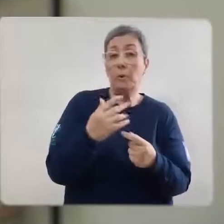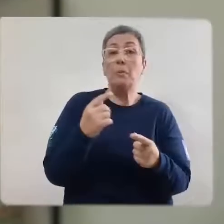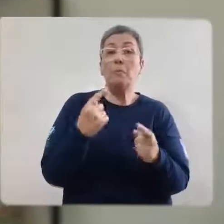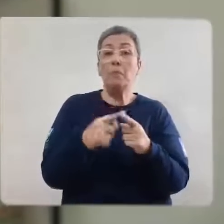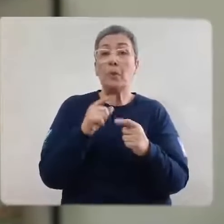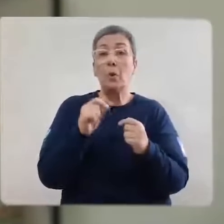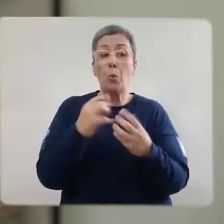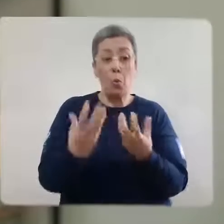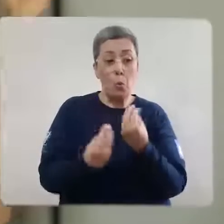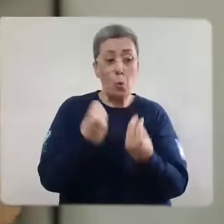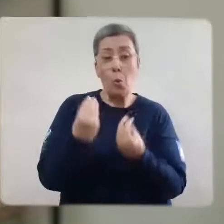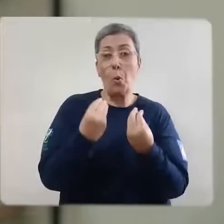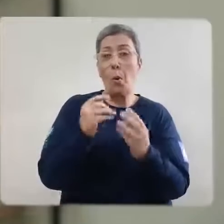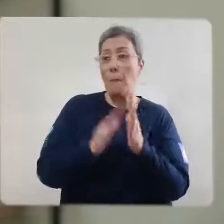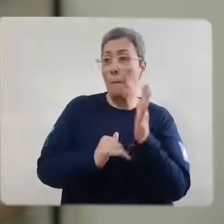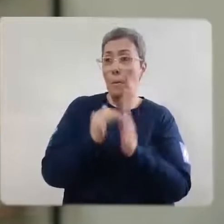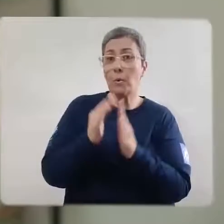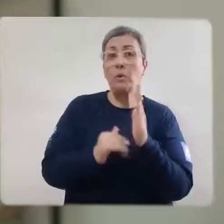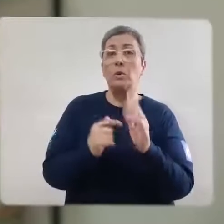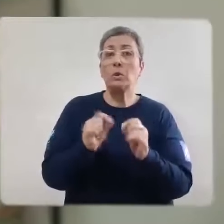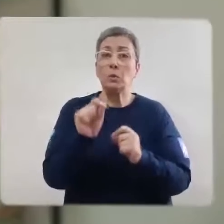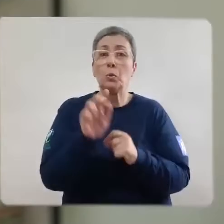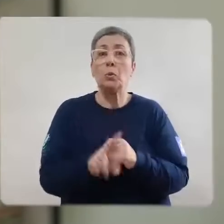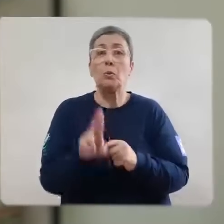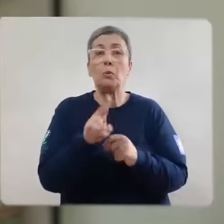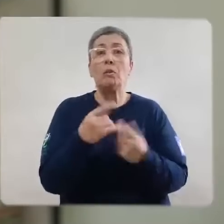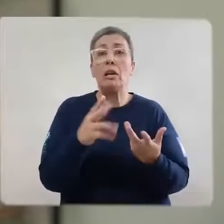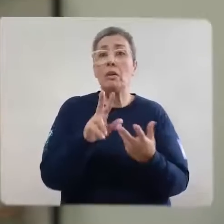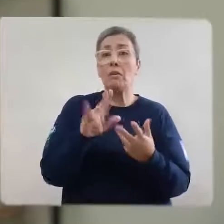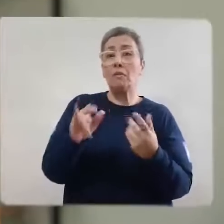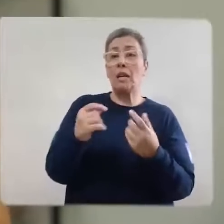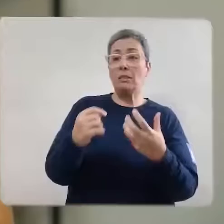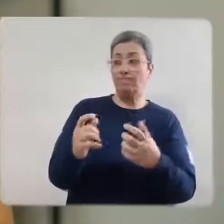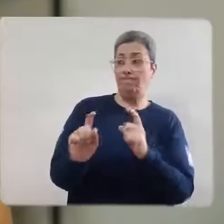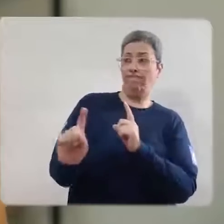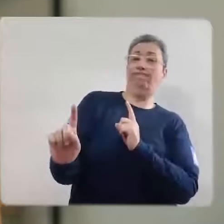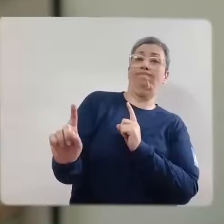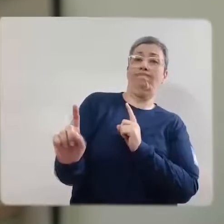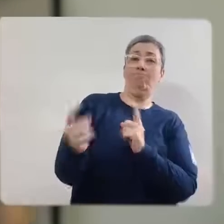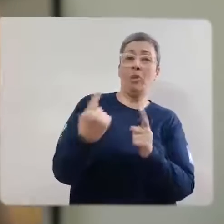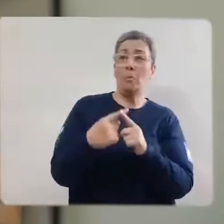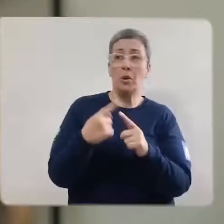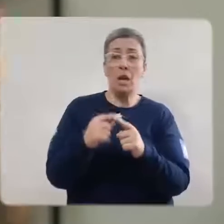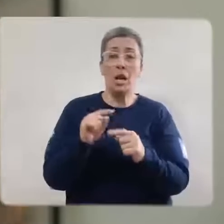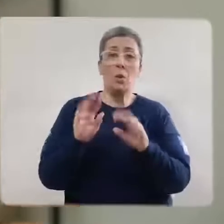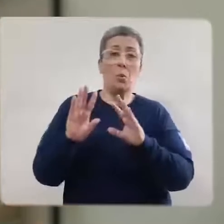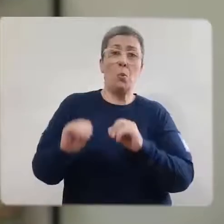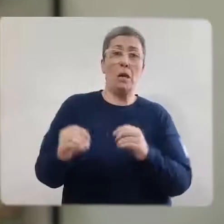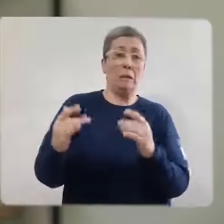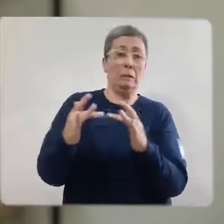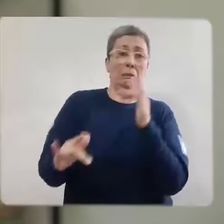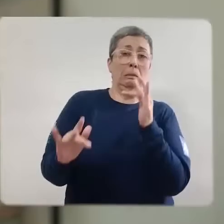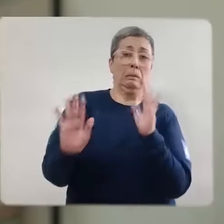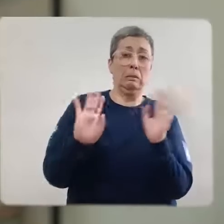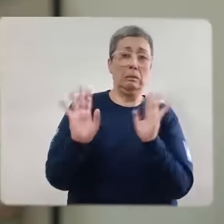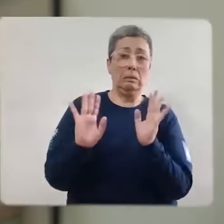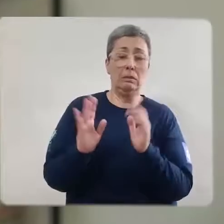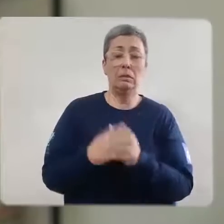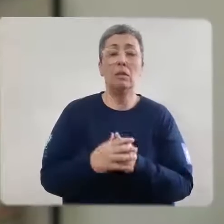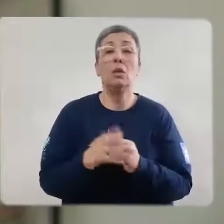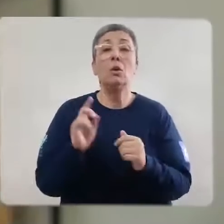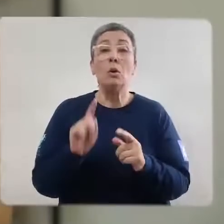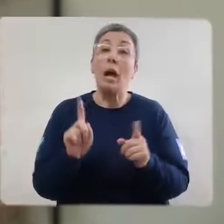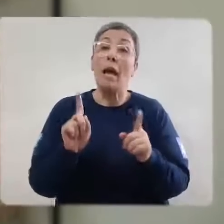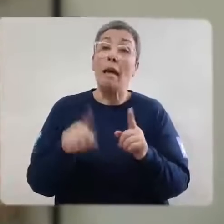da tinta, da forma como a tinta se apresenta, ela vai se esquivar para não ter contato com a